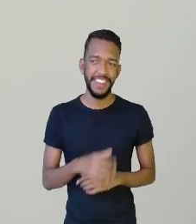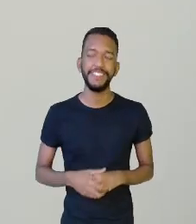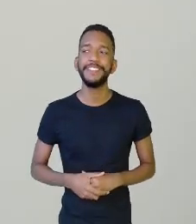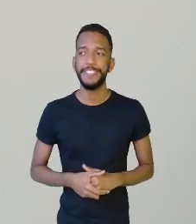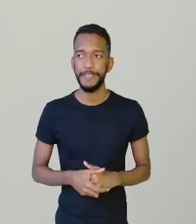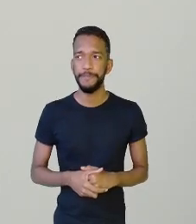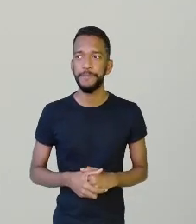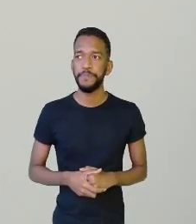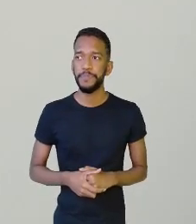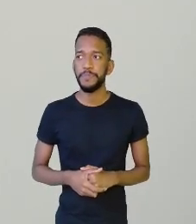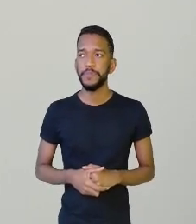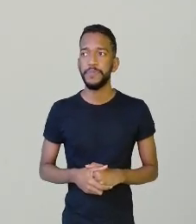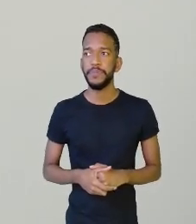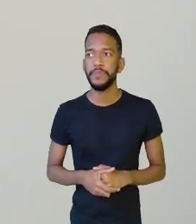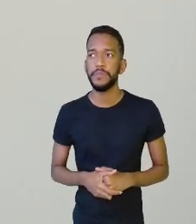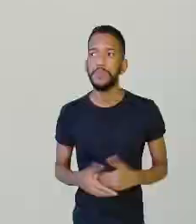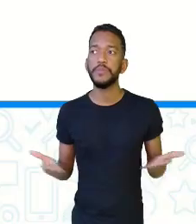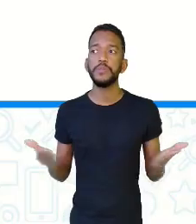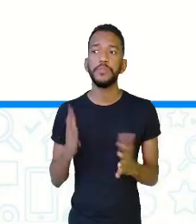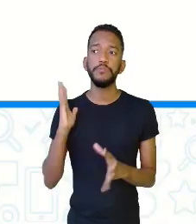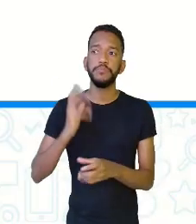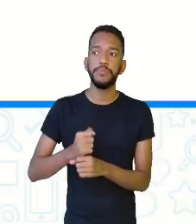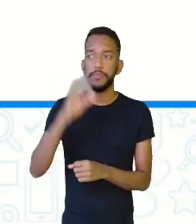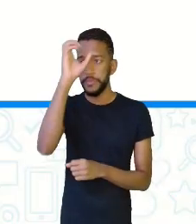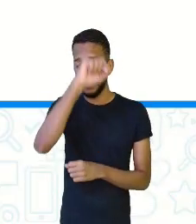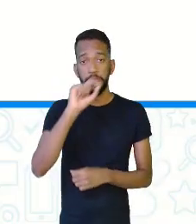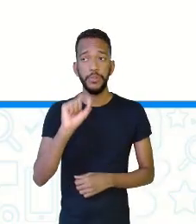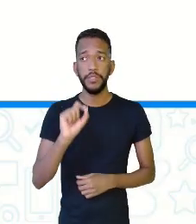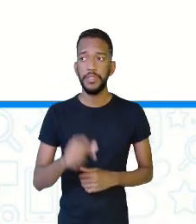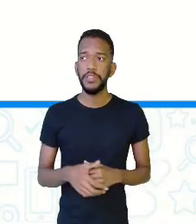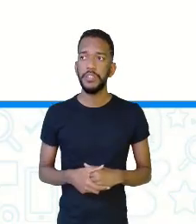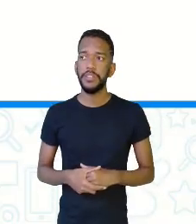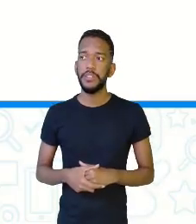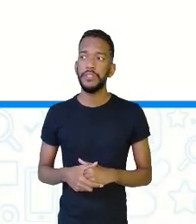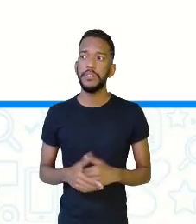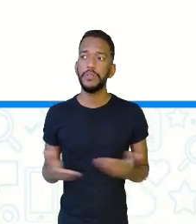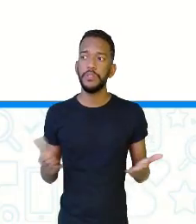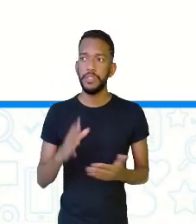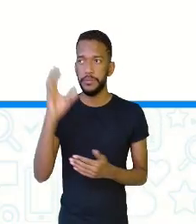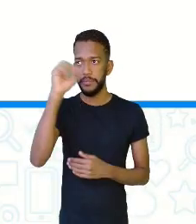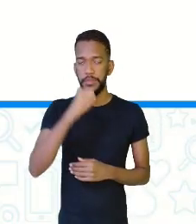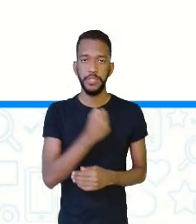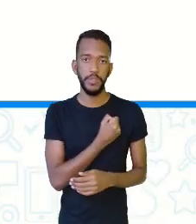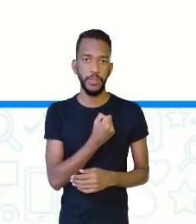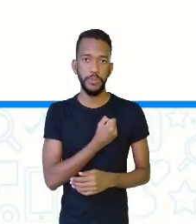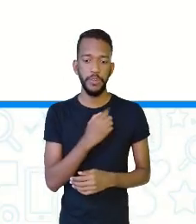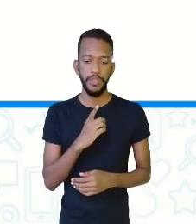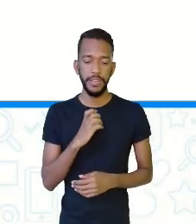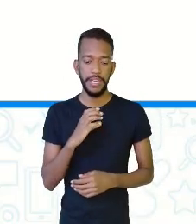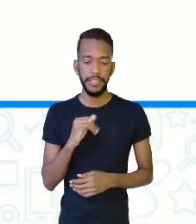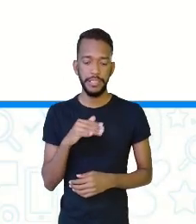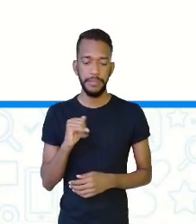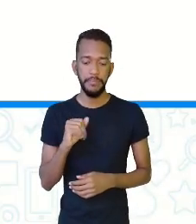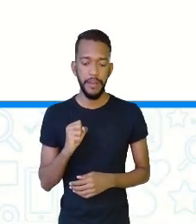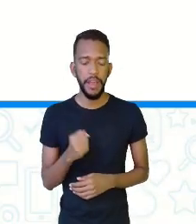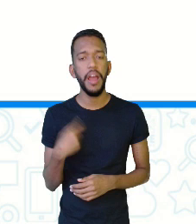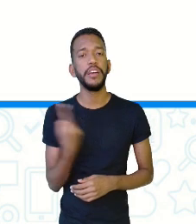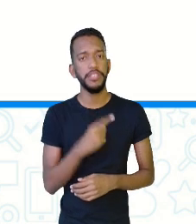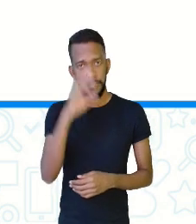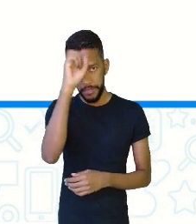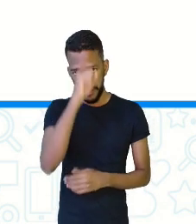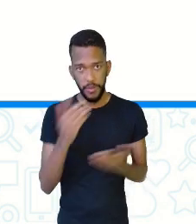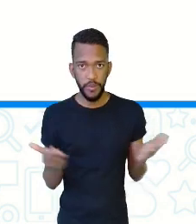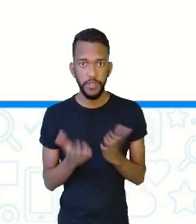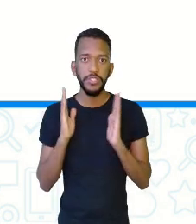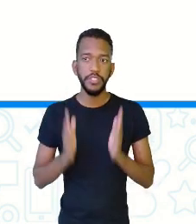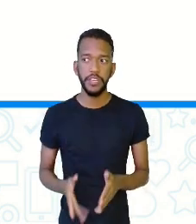42,50. Vamos embora. O que é que a gente aprendeu hoje? A gente aprendeu sobre números decimais. Vejam quanta coisa a gente aprendeu